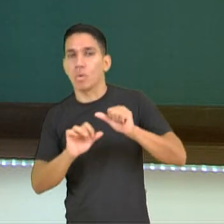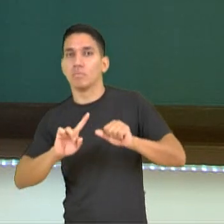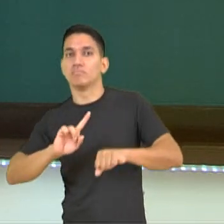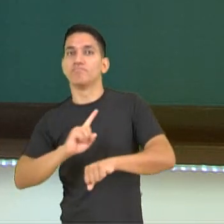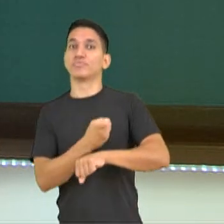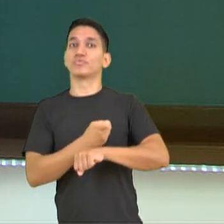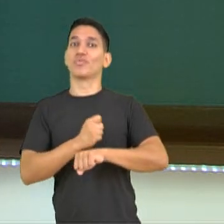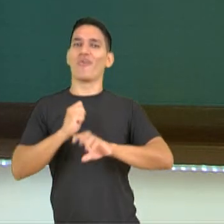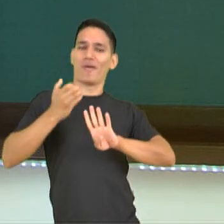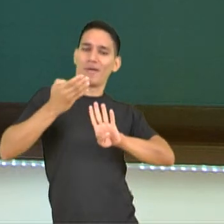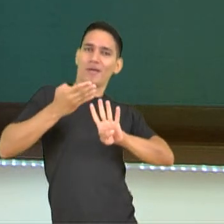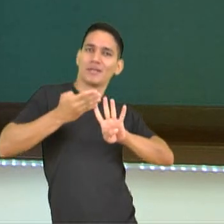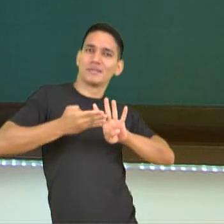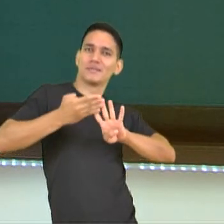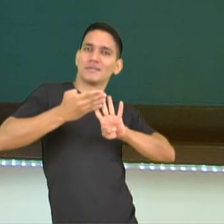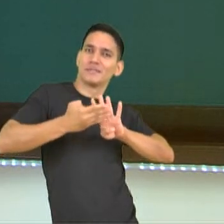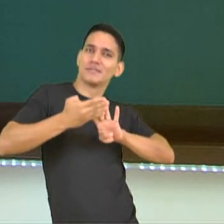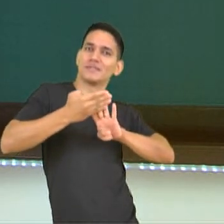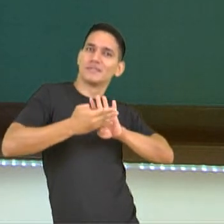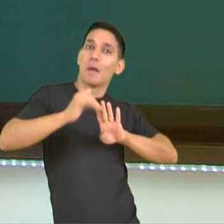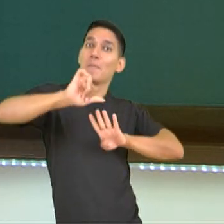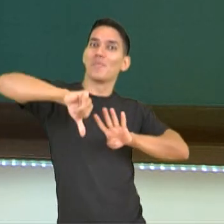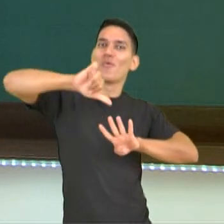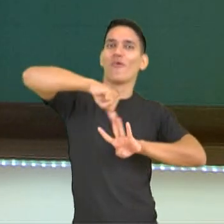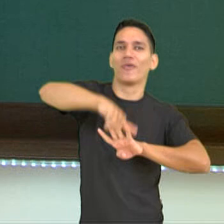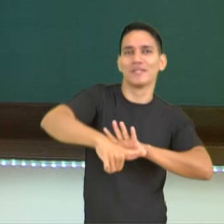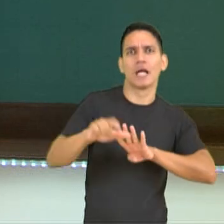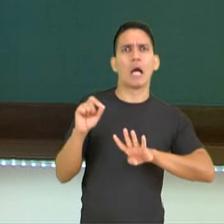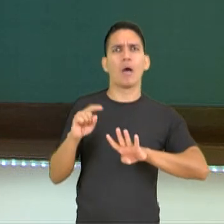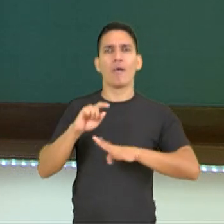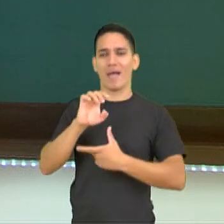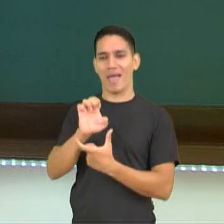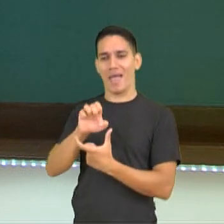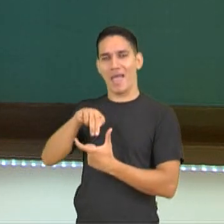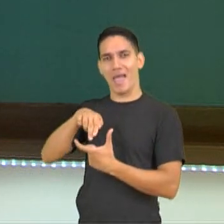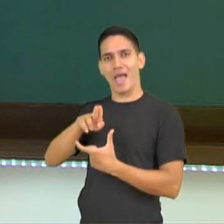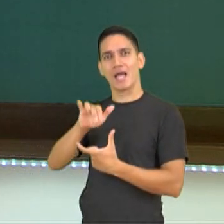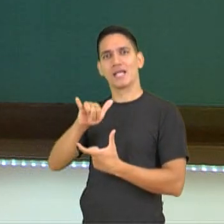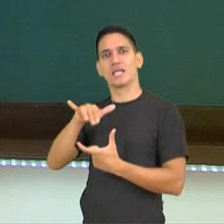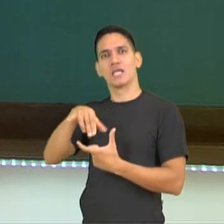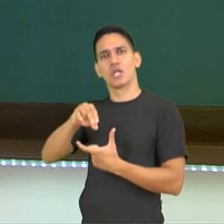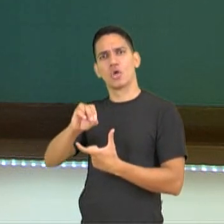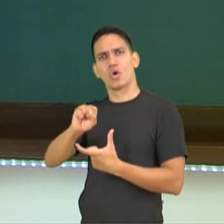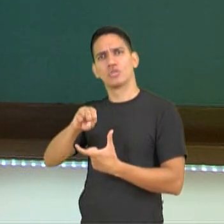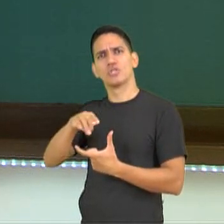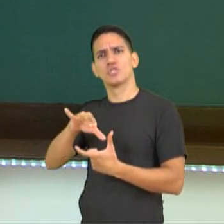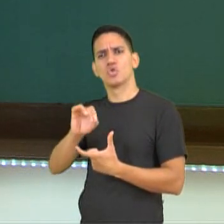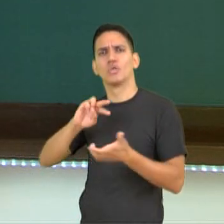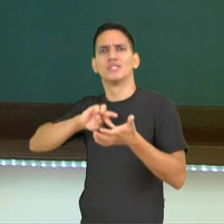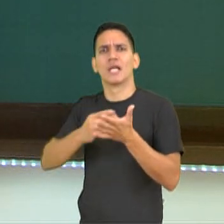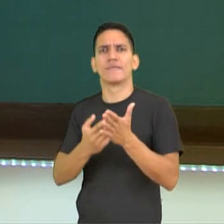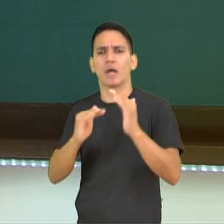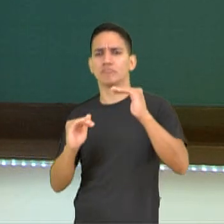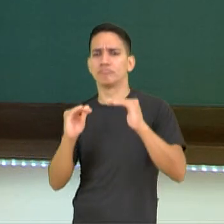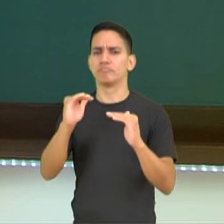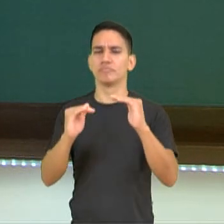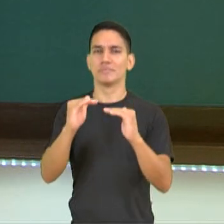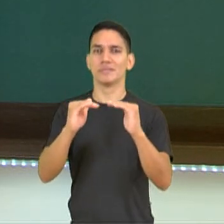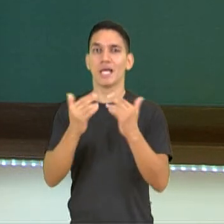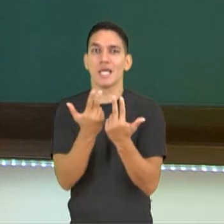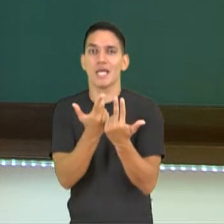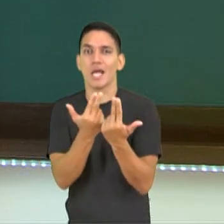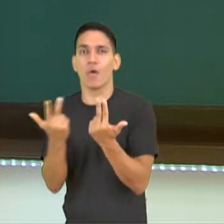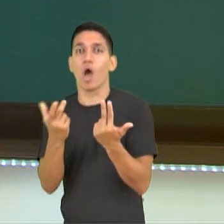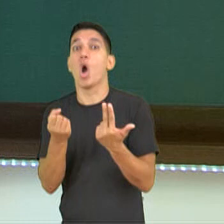de estação. Equinócios é de igual, certo? Ou seja, tem a ver com